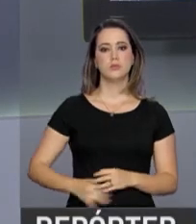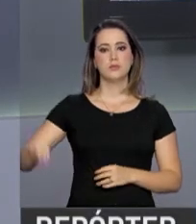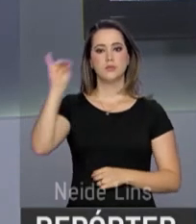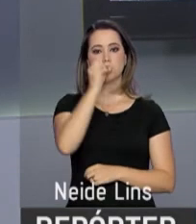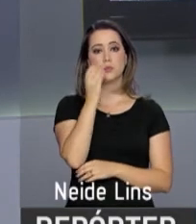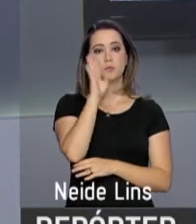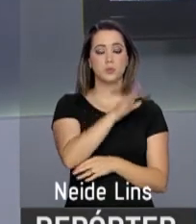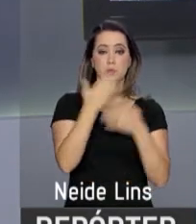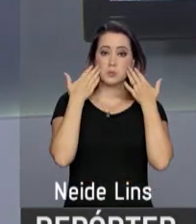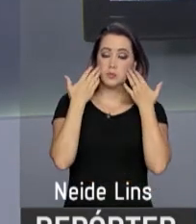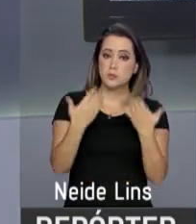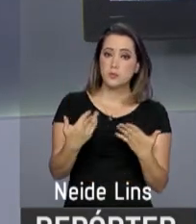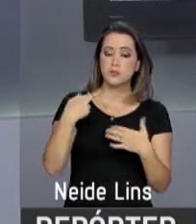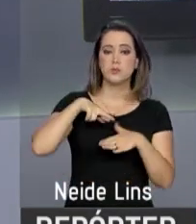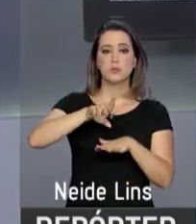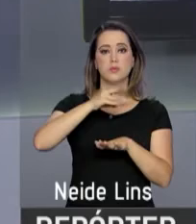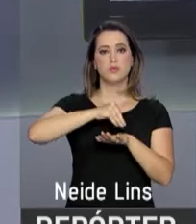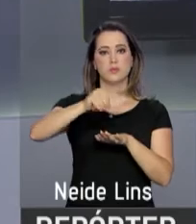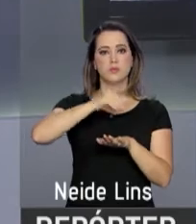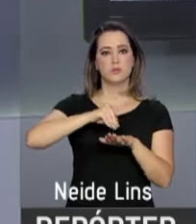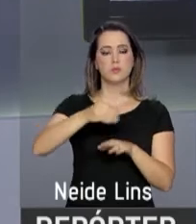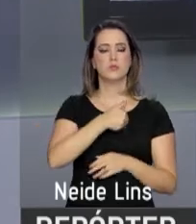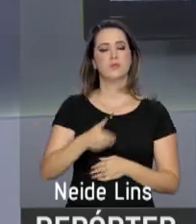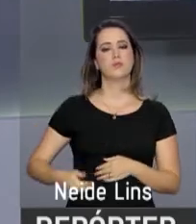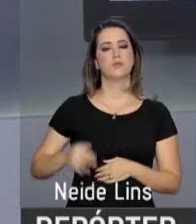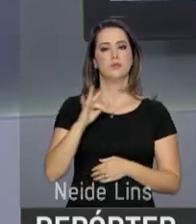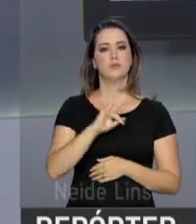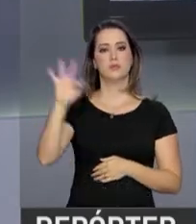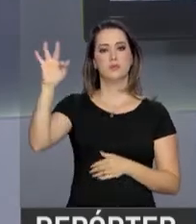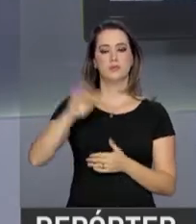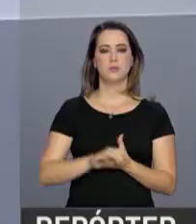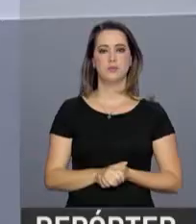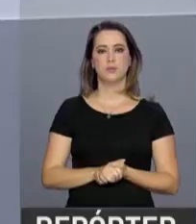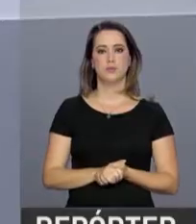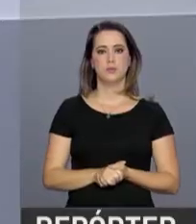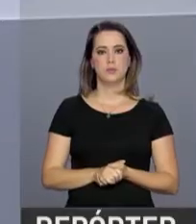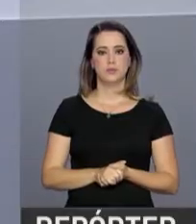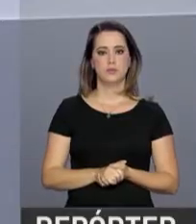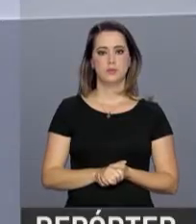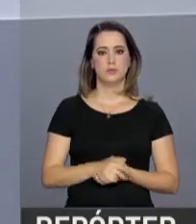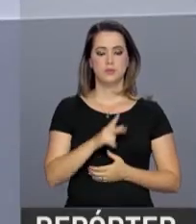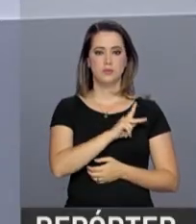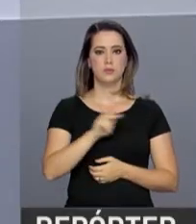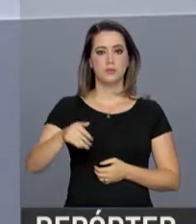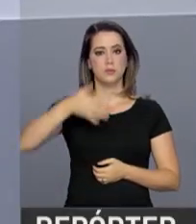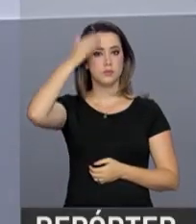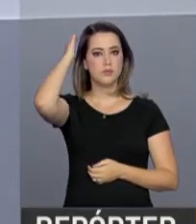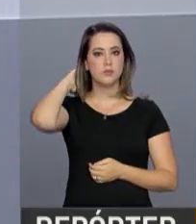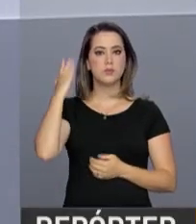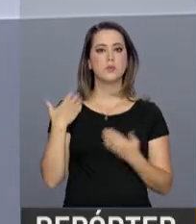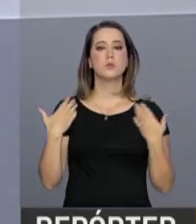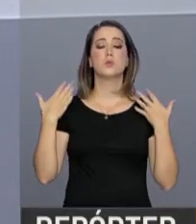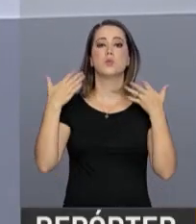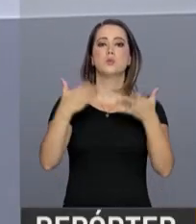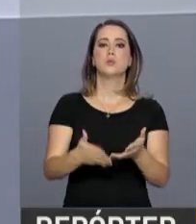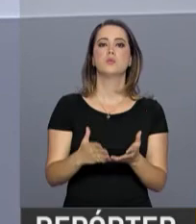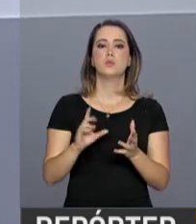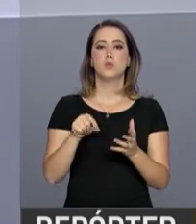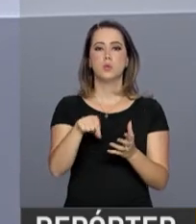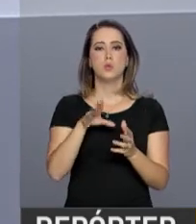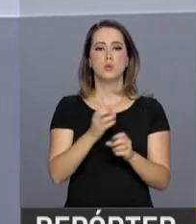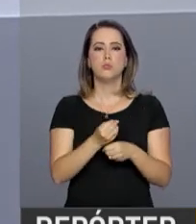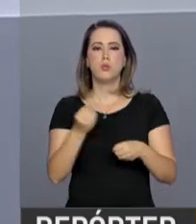Olá, boa tarde. No ar, o repórter NBR com as notícias do governo federal. O presidente Michel Temer participou